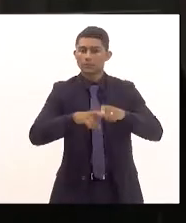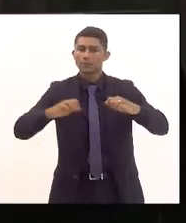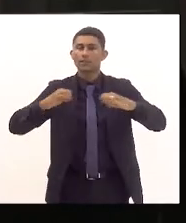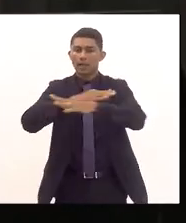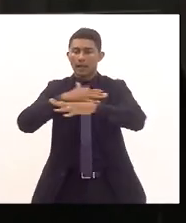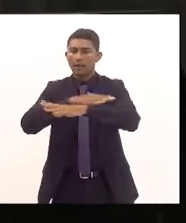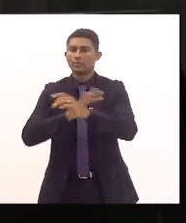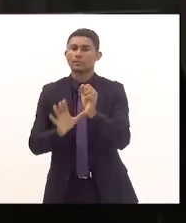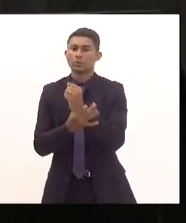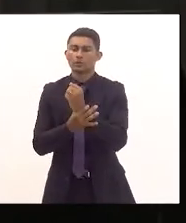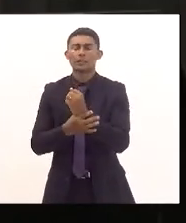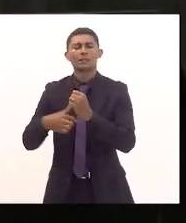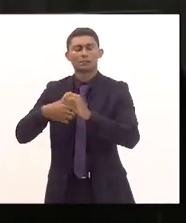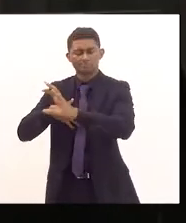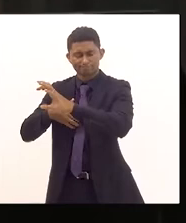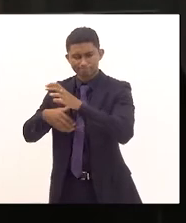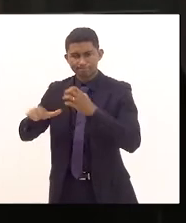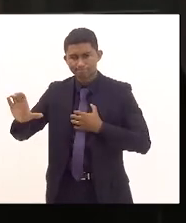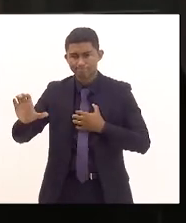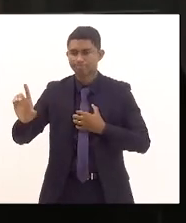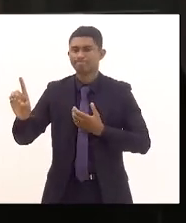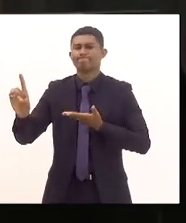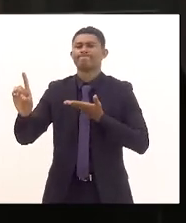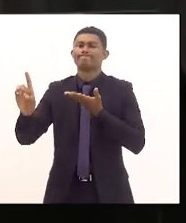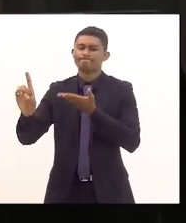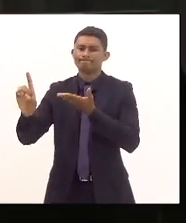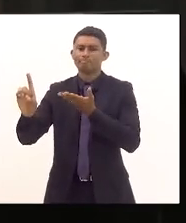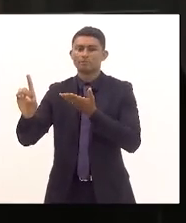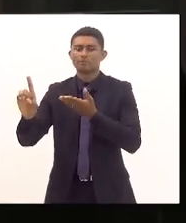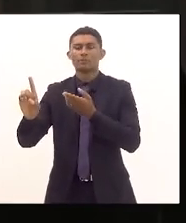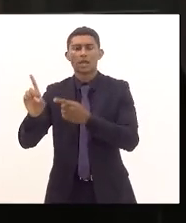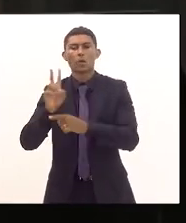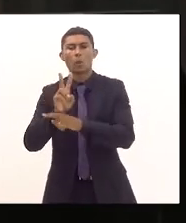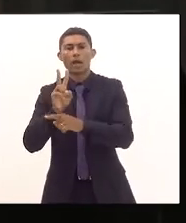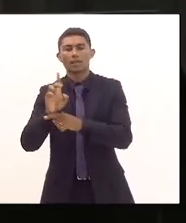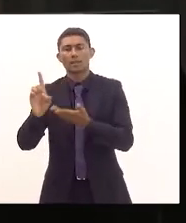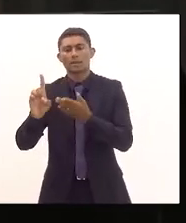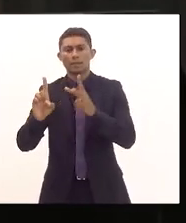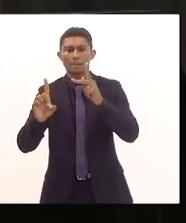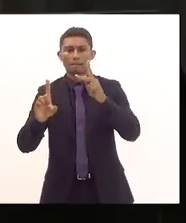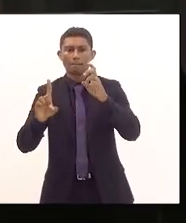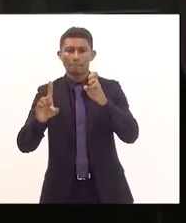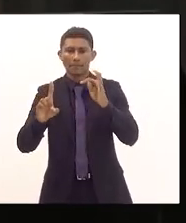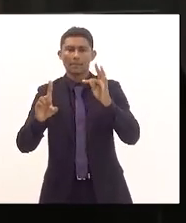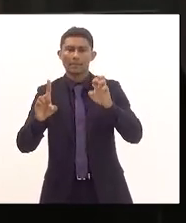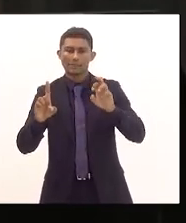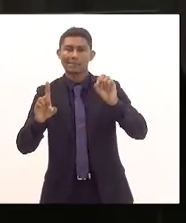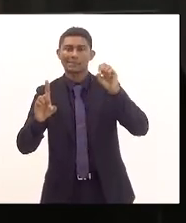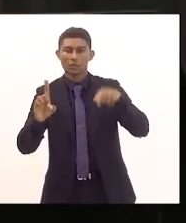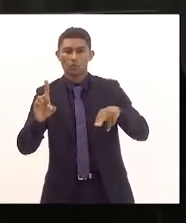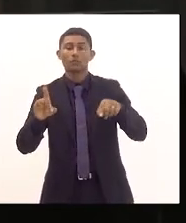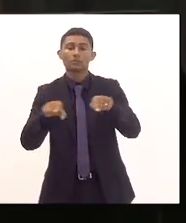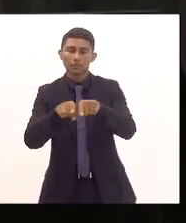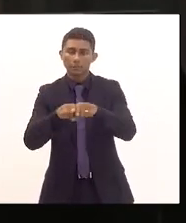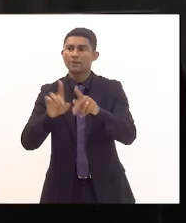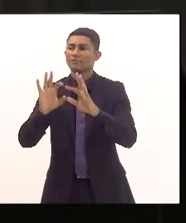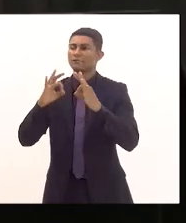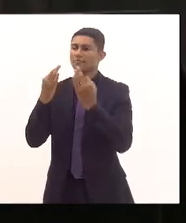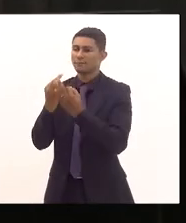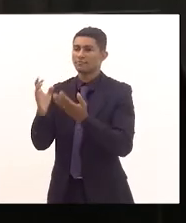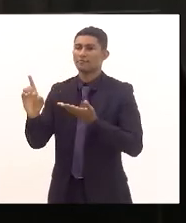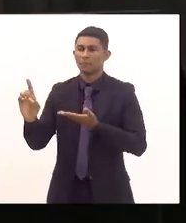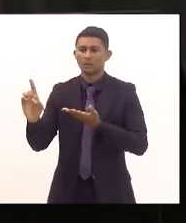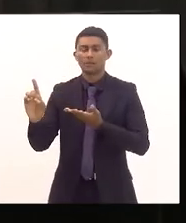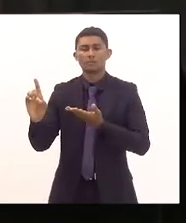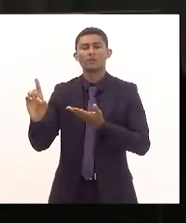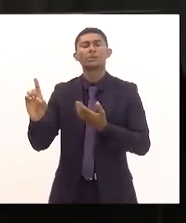minha solidariedade irrestrita ao guarda municipal Pit assumir a sua família e nesse momento quer